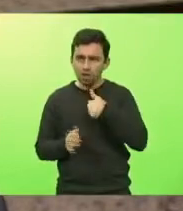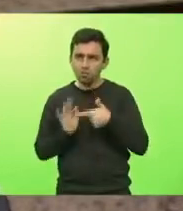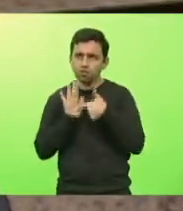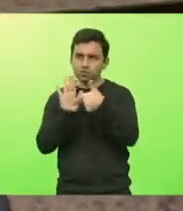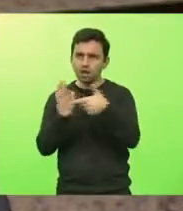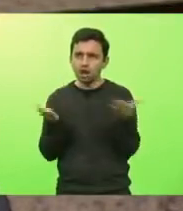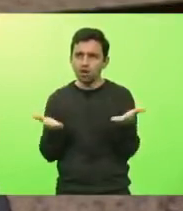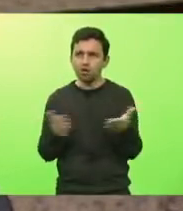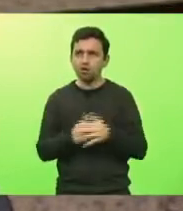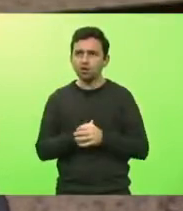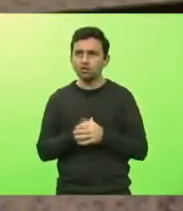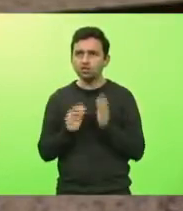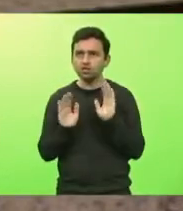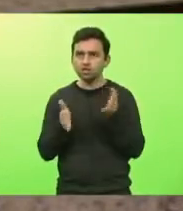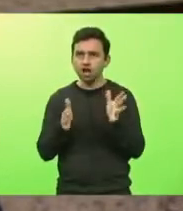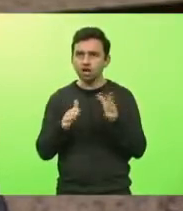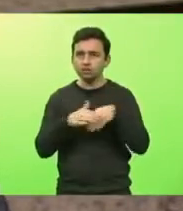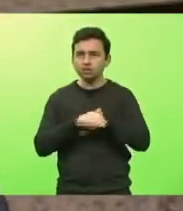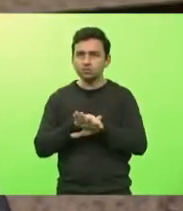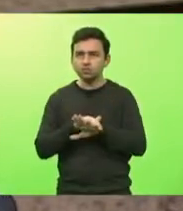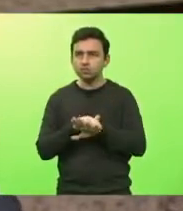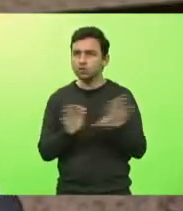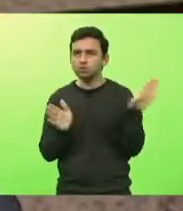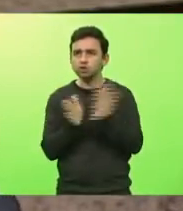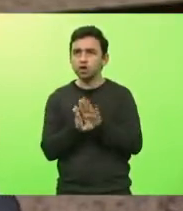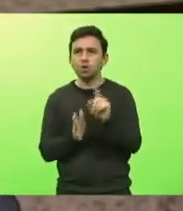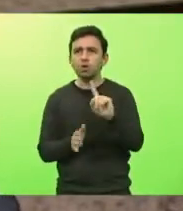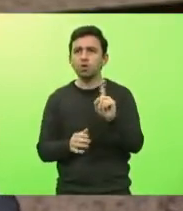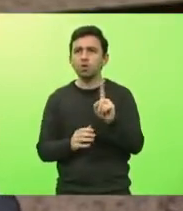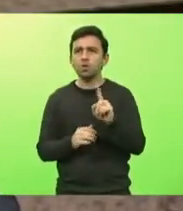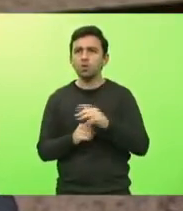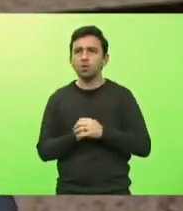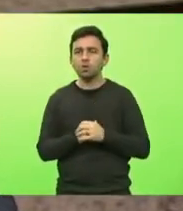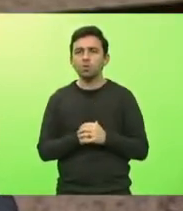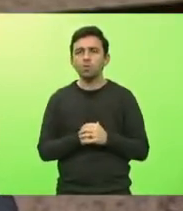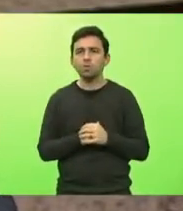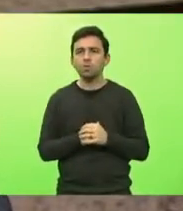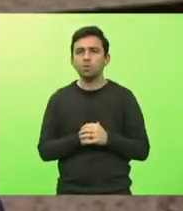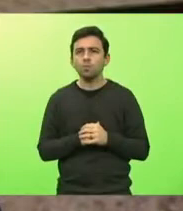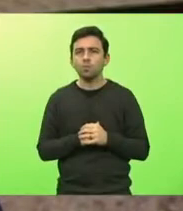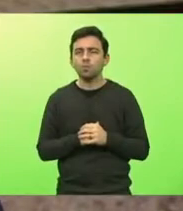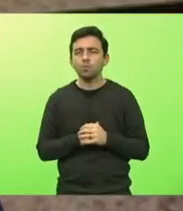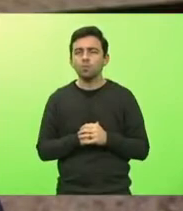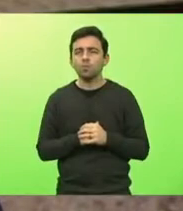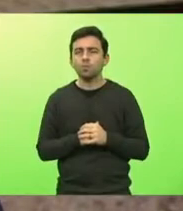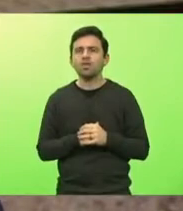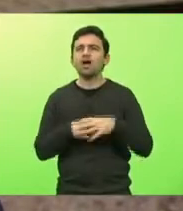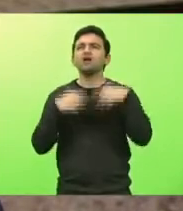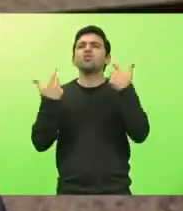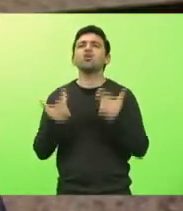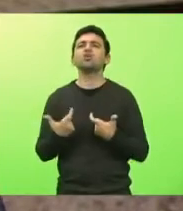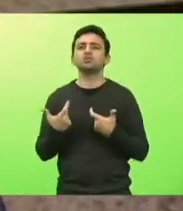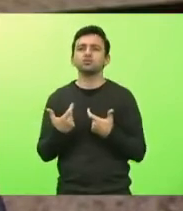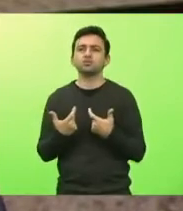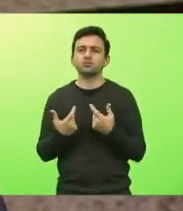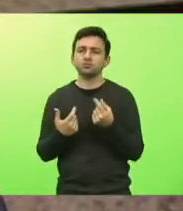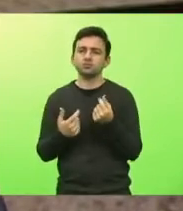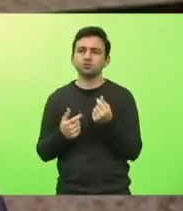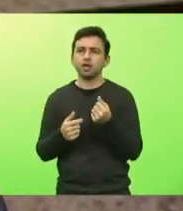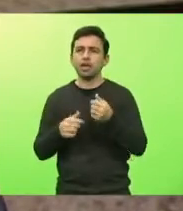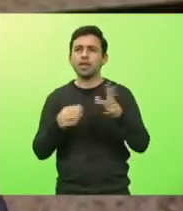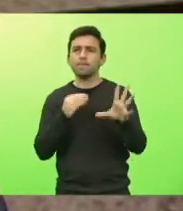que já entrou e não chegou na ponta ainda. Cadê as verbas das emendas